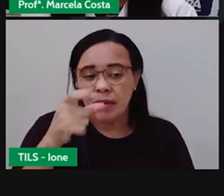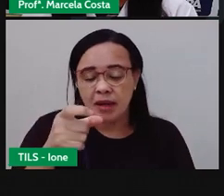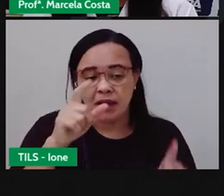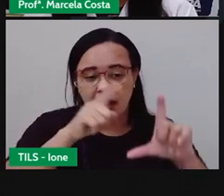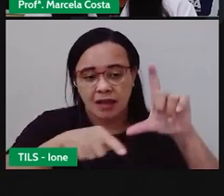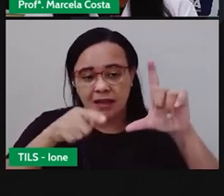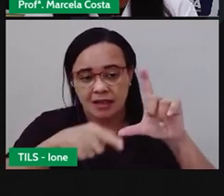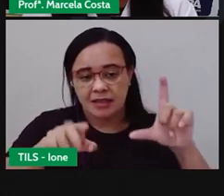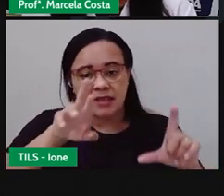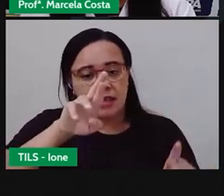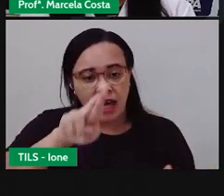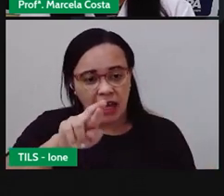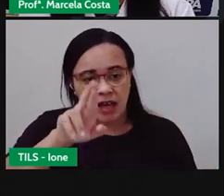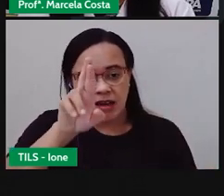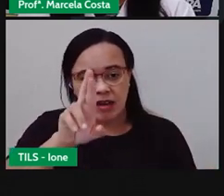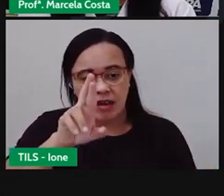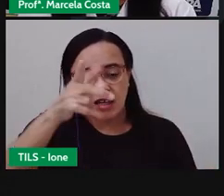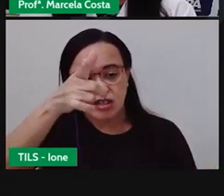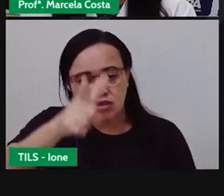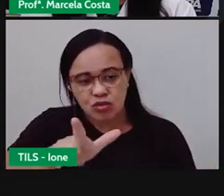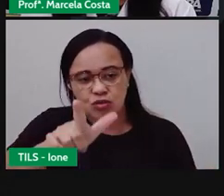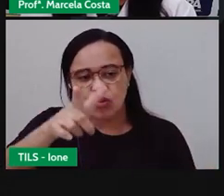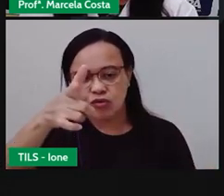indiferentes palavras